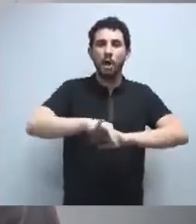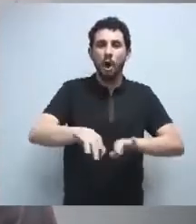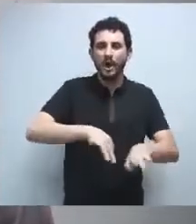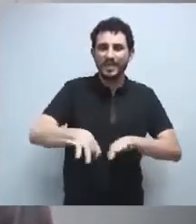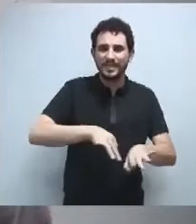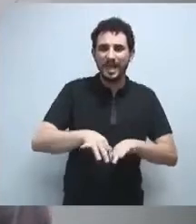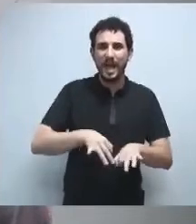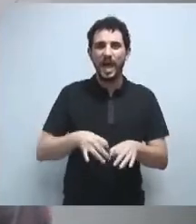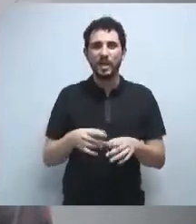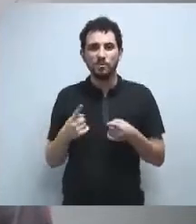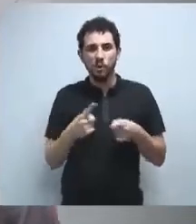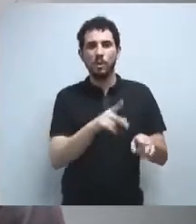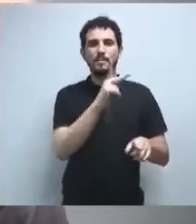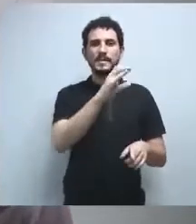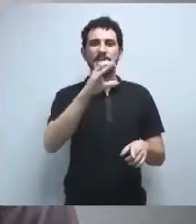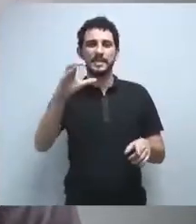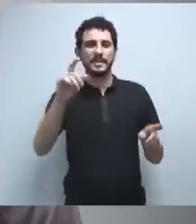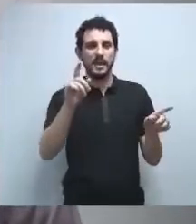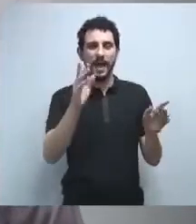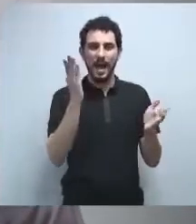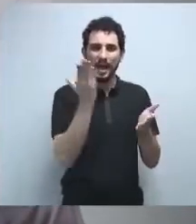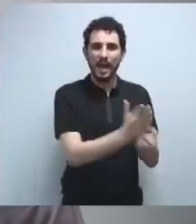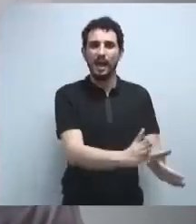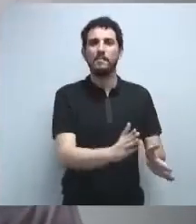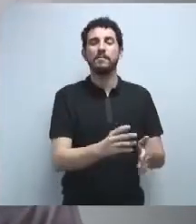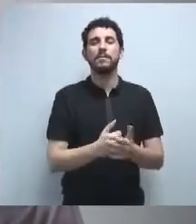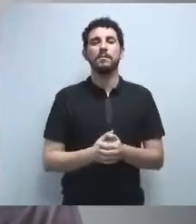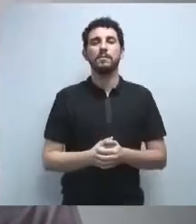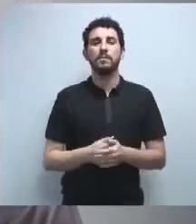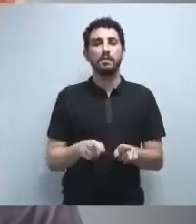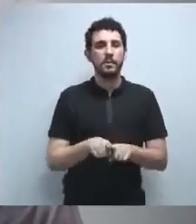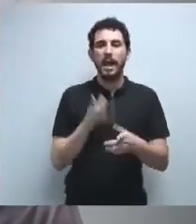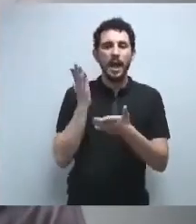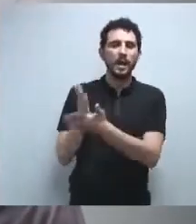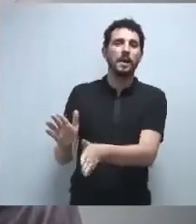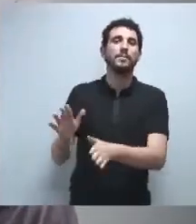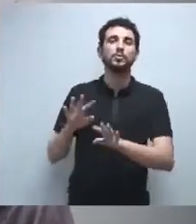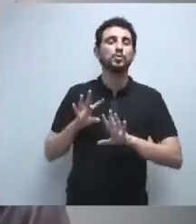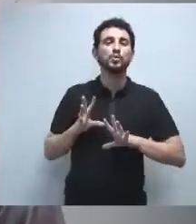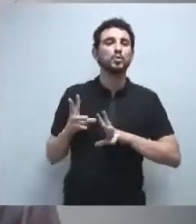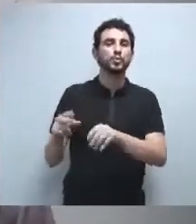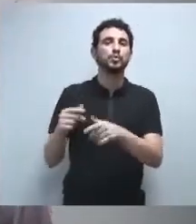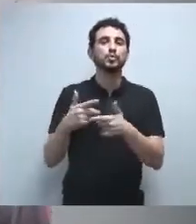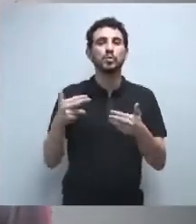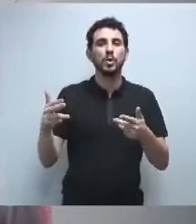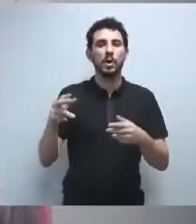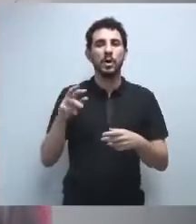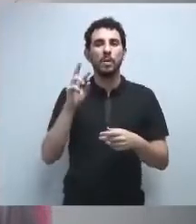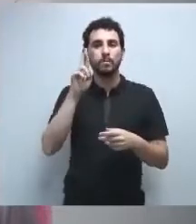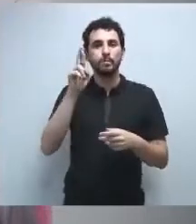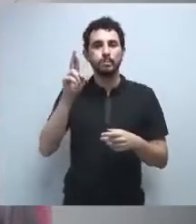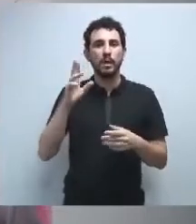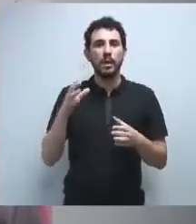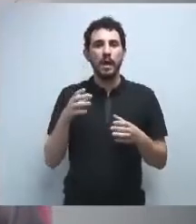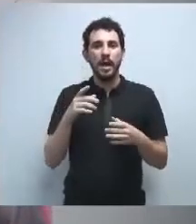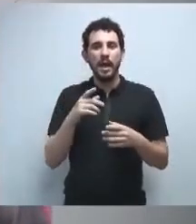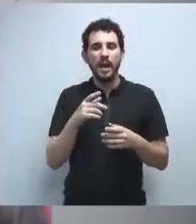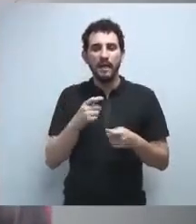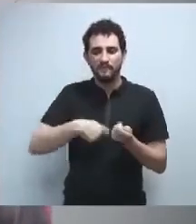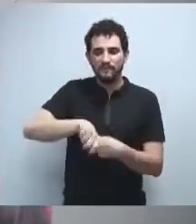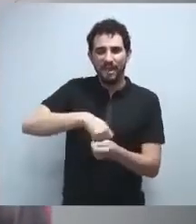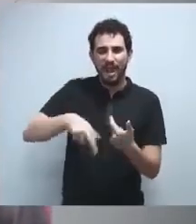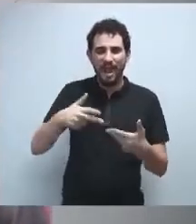acabar com o pcc para acabar com com todas essas esses comandos que existem